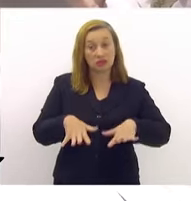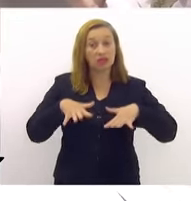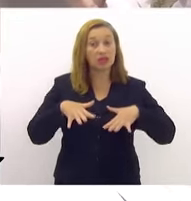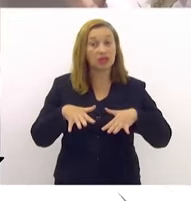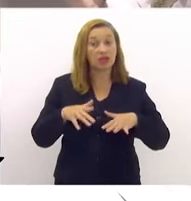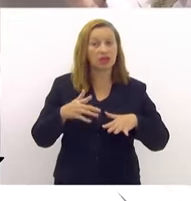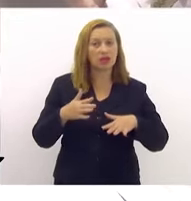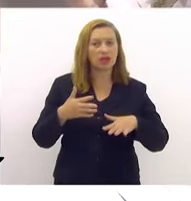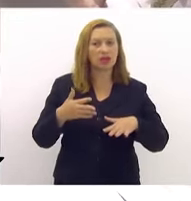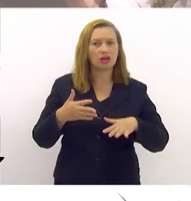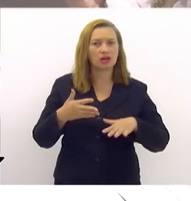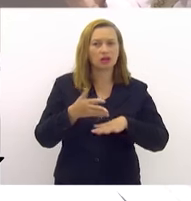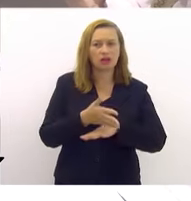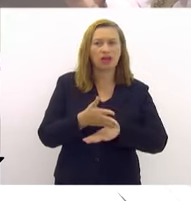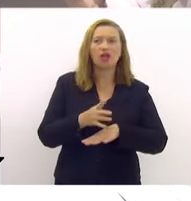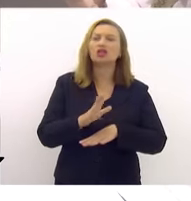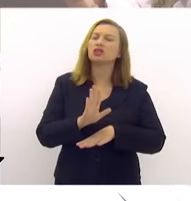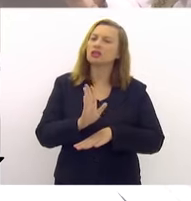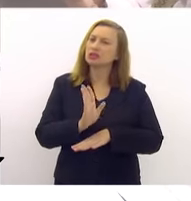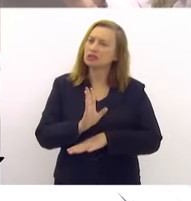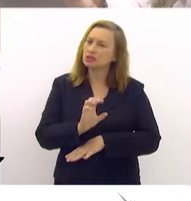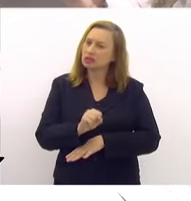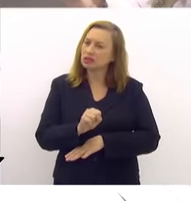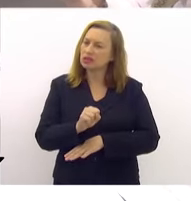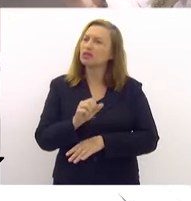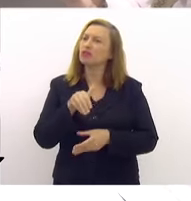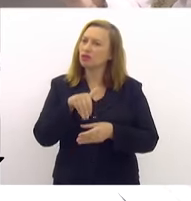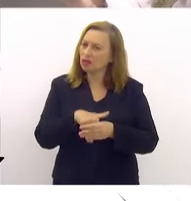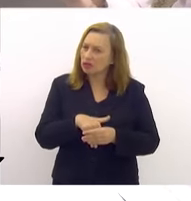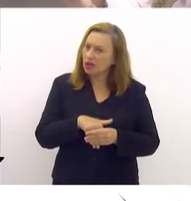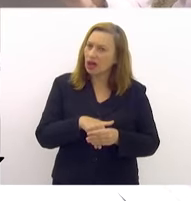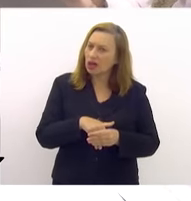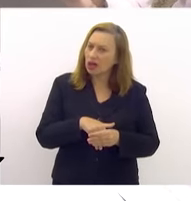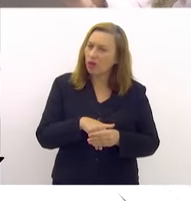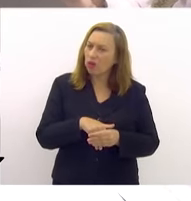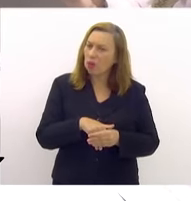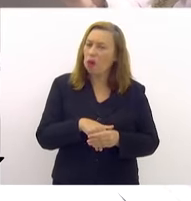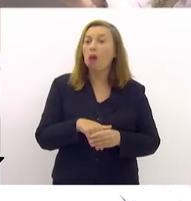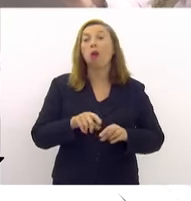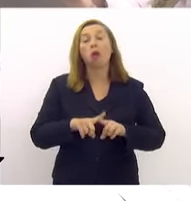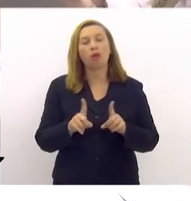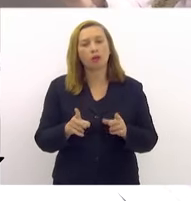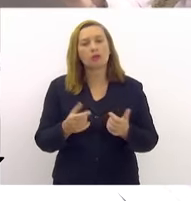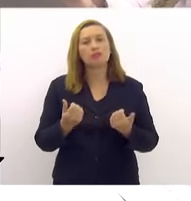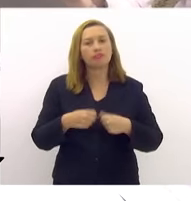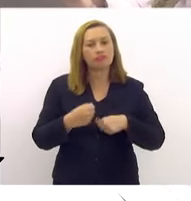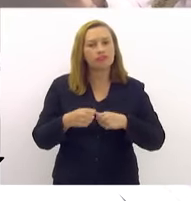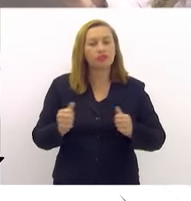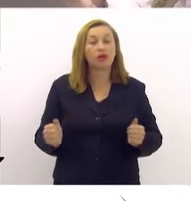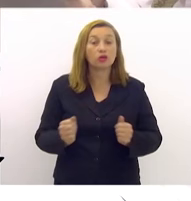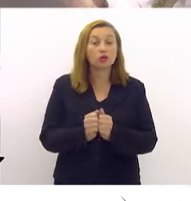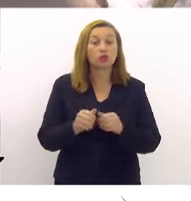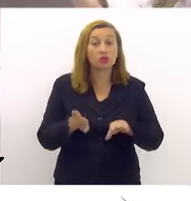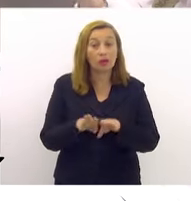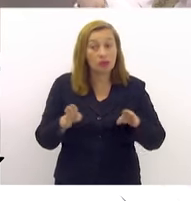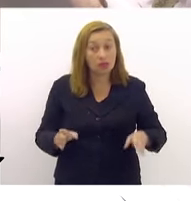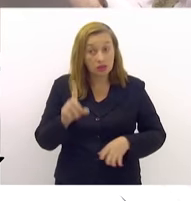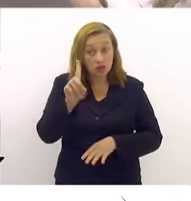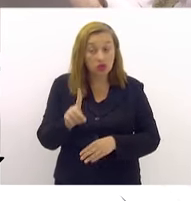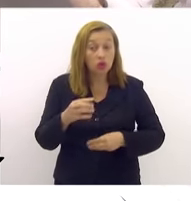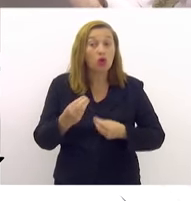Não, como não passou? Não passou, mas foi votado. A gente tem que diligenciar junto à mesa como